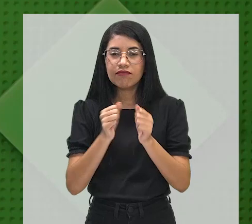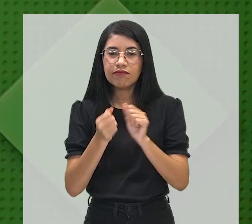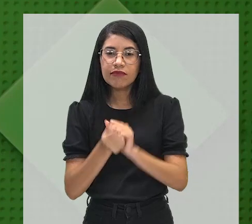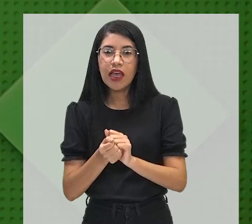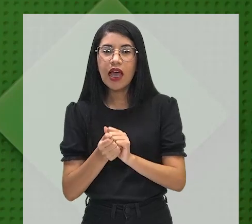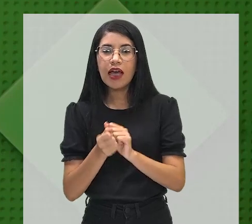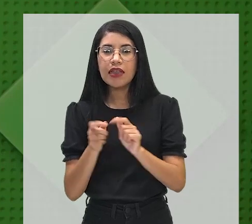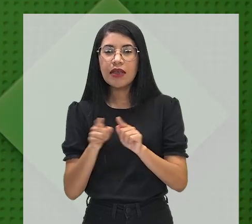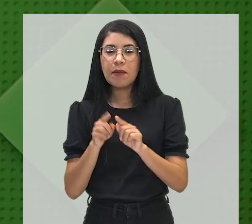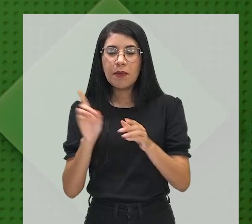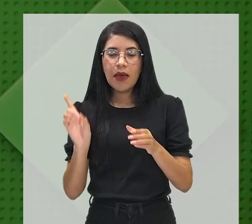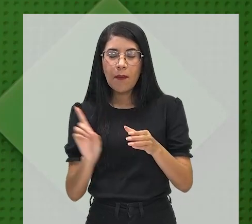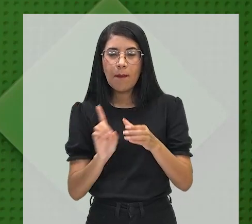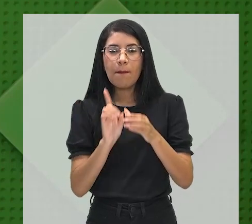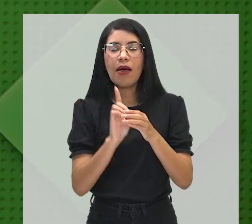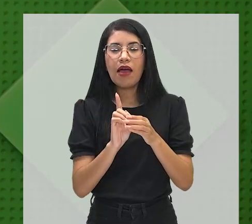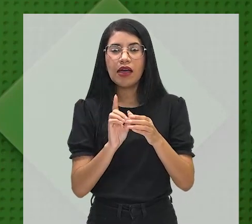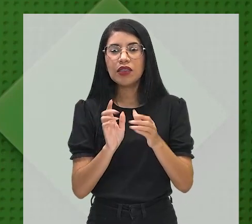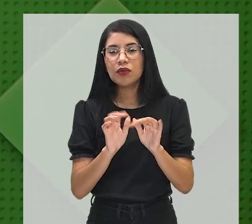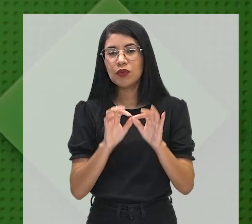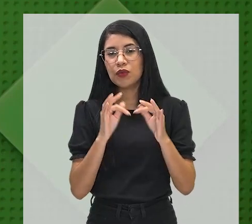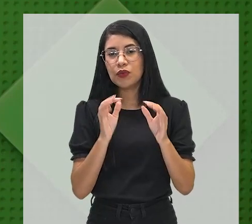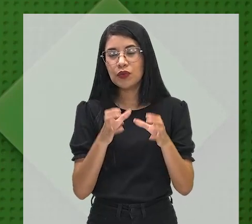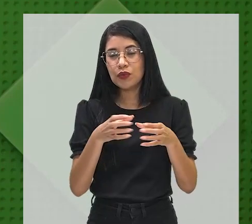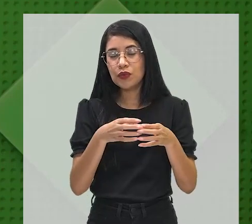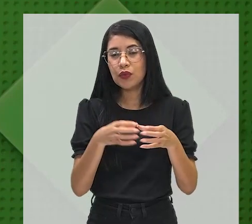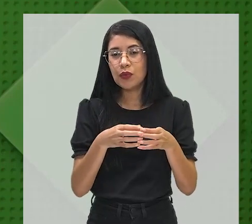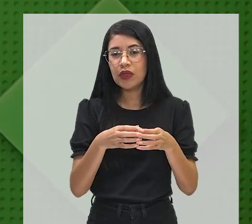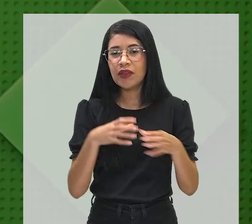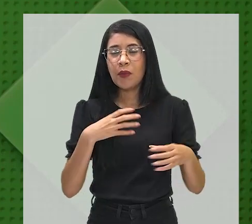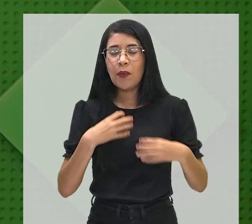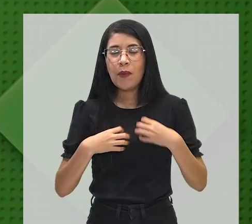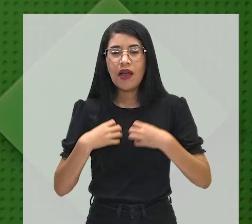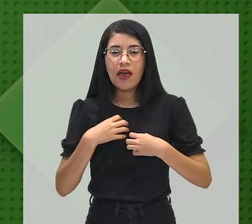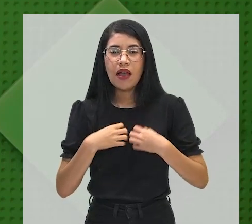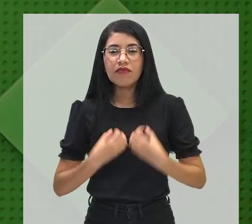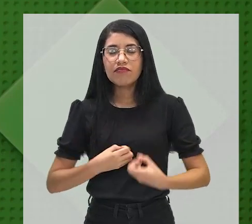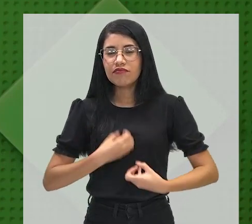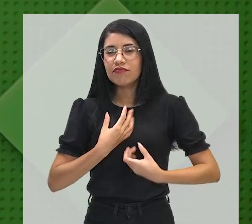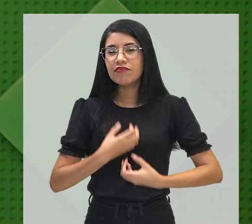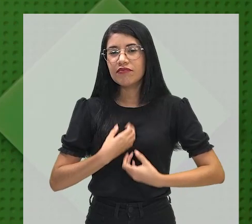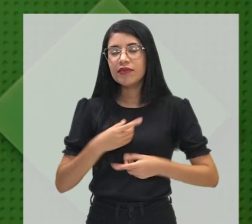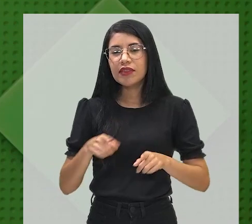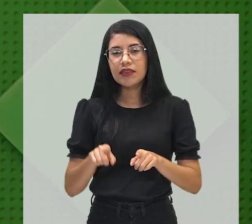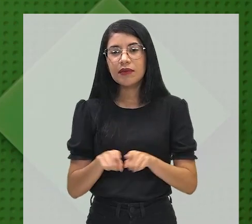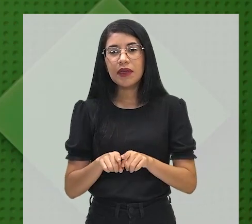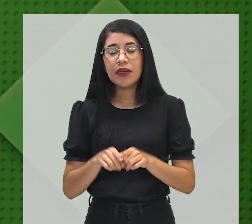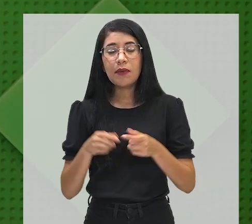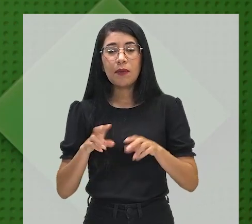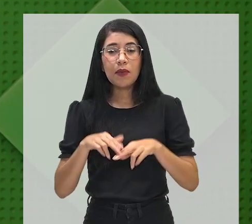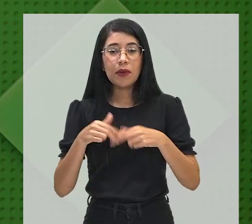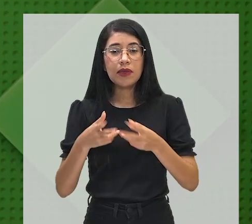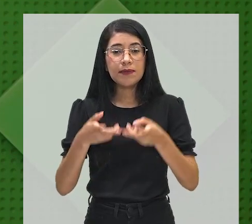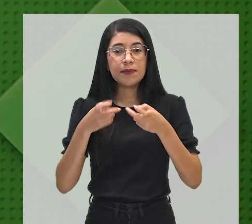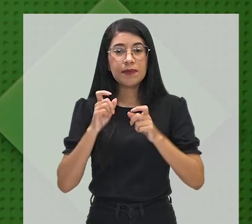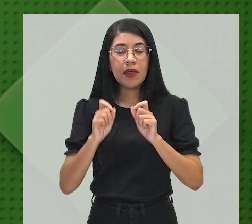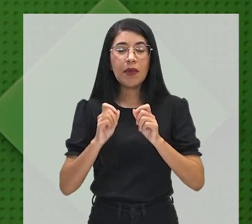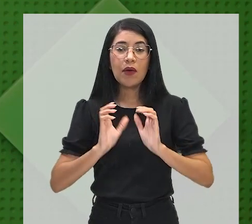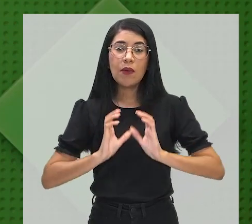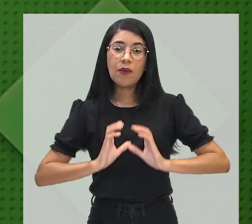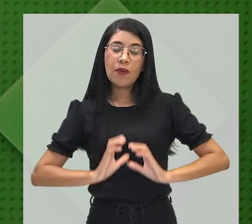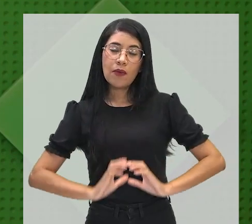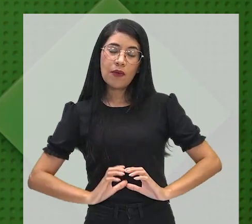se encaixar em um determinado grupo. E isso tudo mexe com o emocional dessa criança. Por isso que muitas vezes a gente vai observar ali,